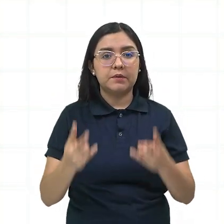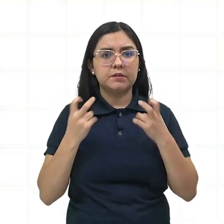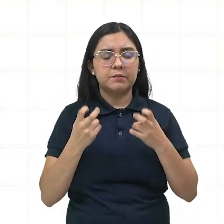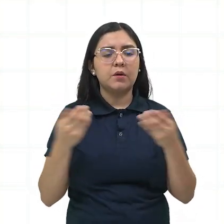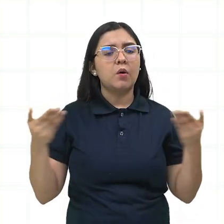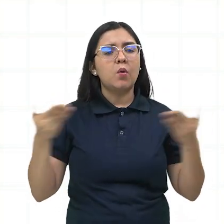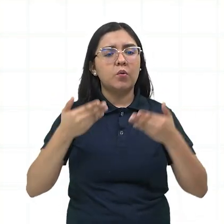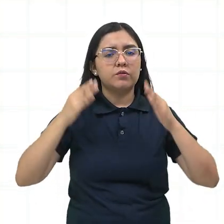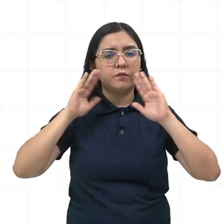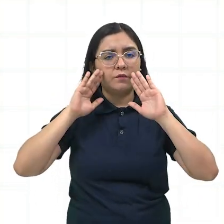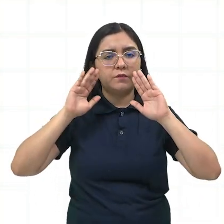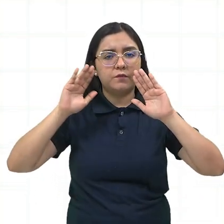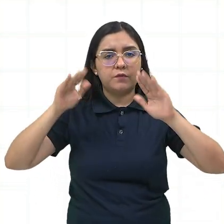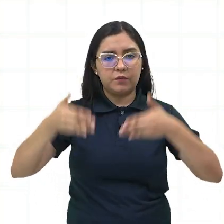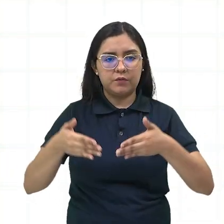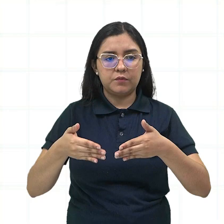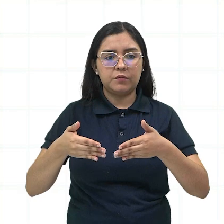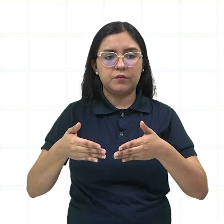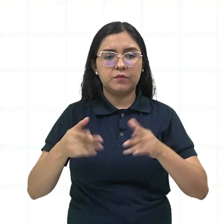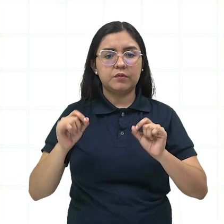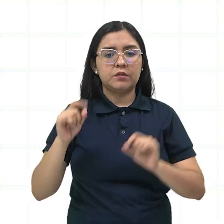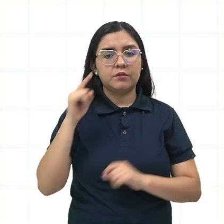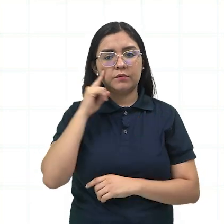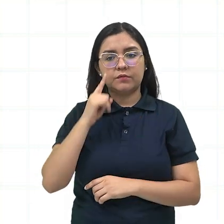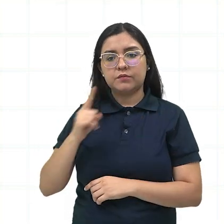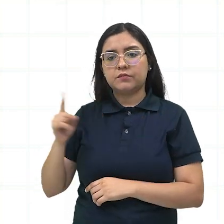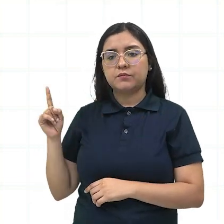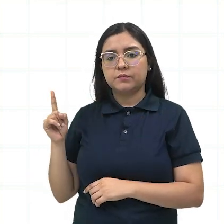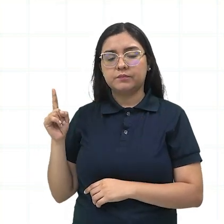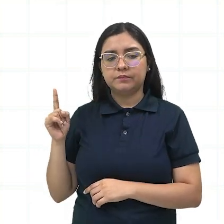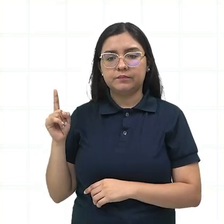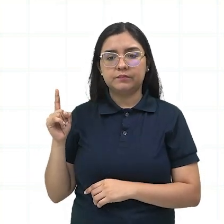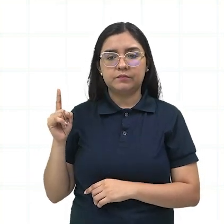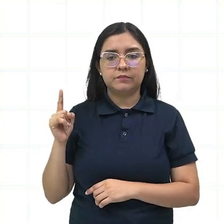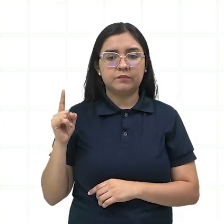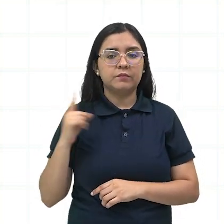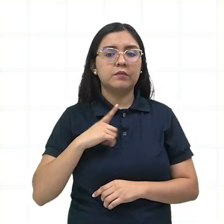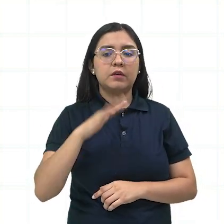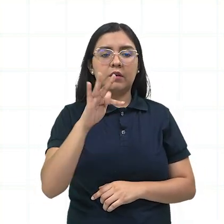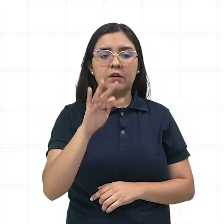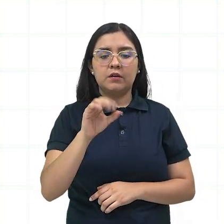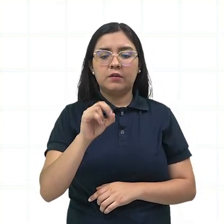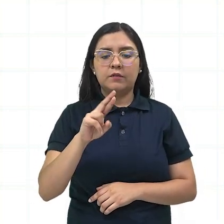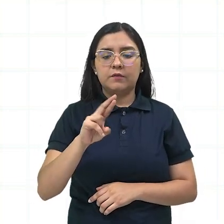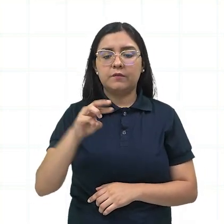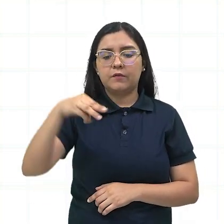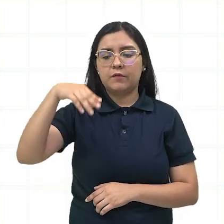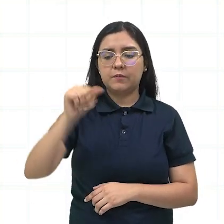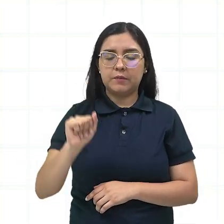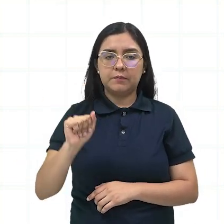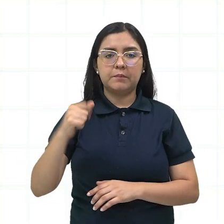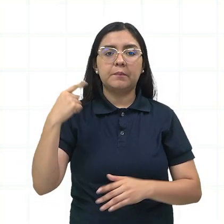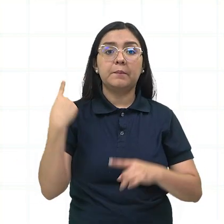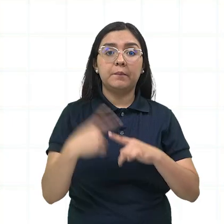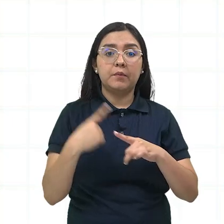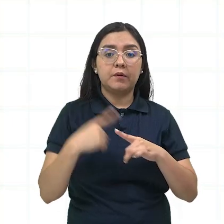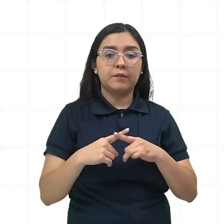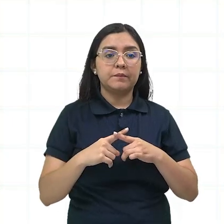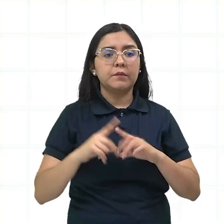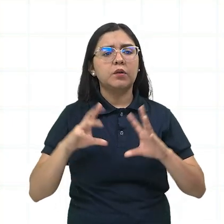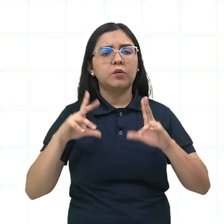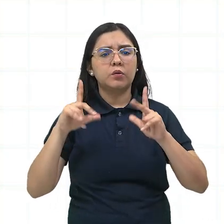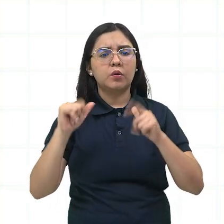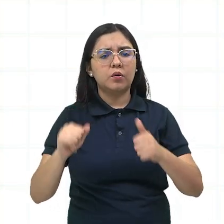nós vamos focar nessa última, na forma. Por quê? Todas